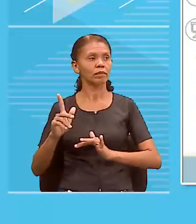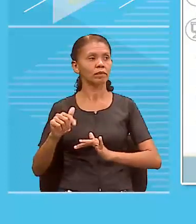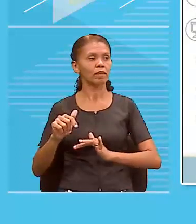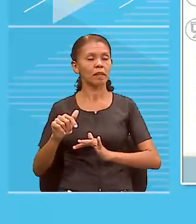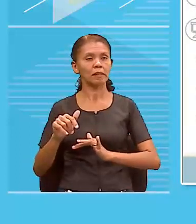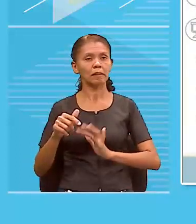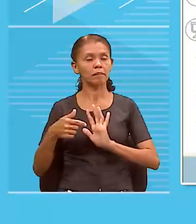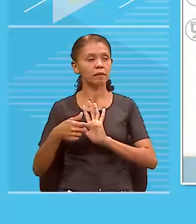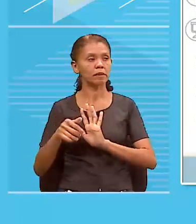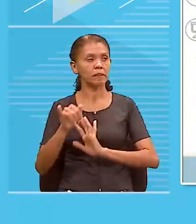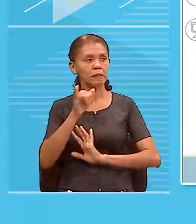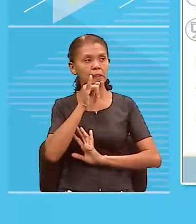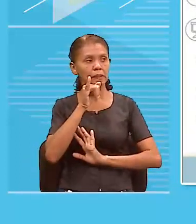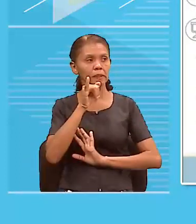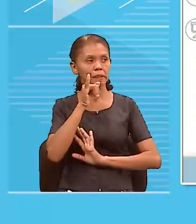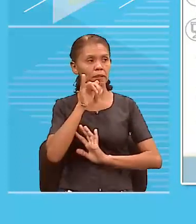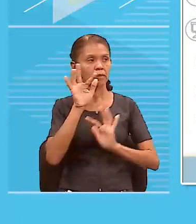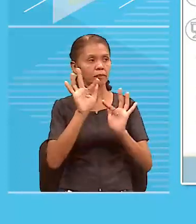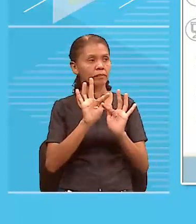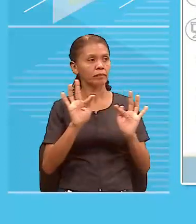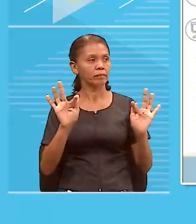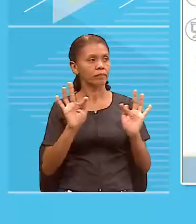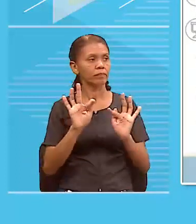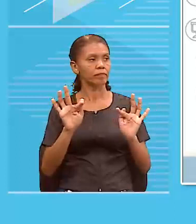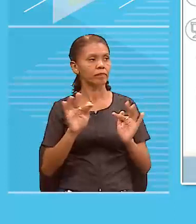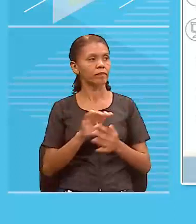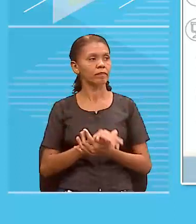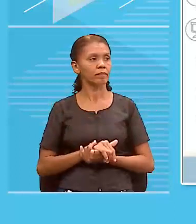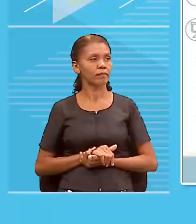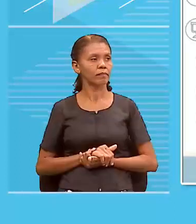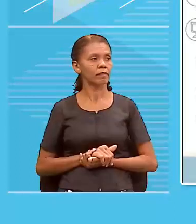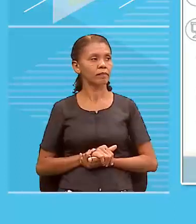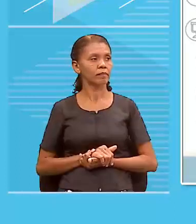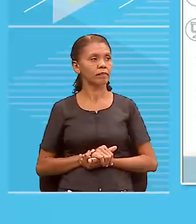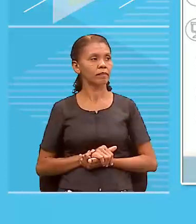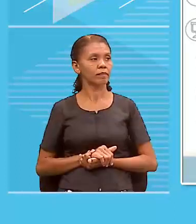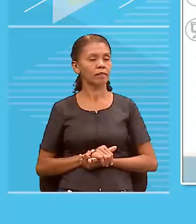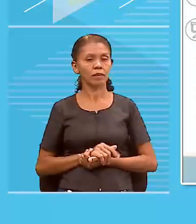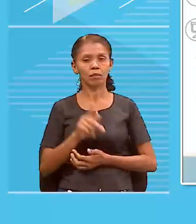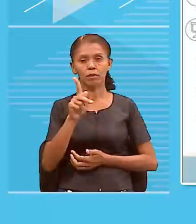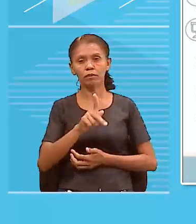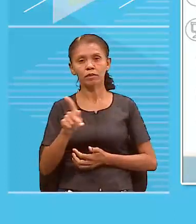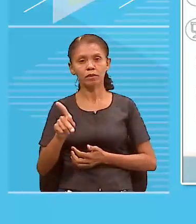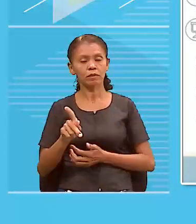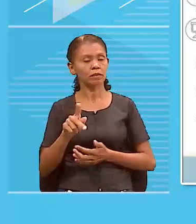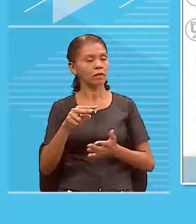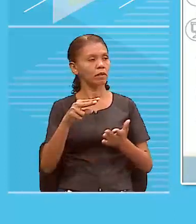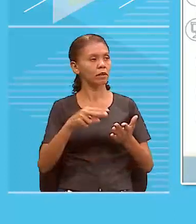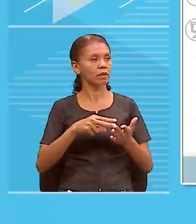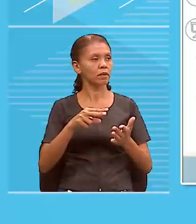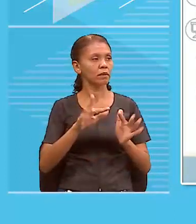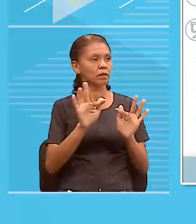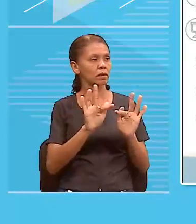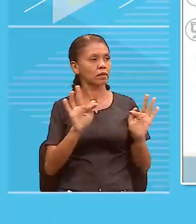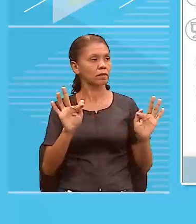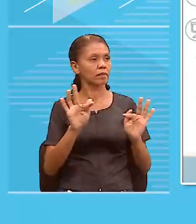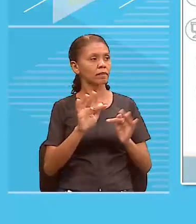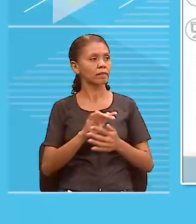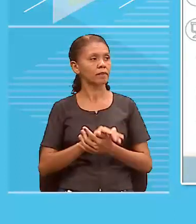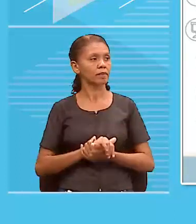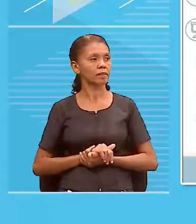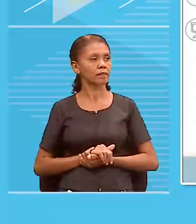um exemplo de uma sentença no imperativo se dá ao sit down and